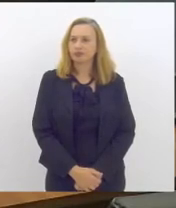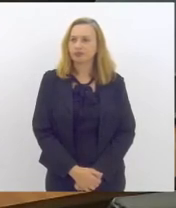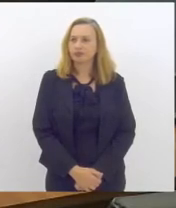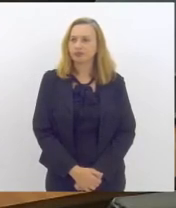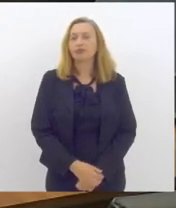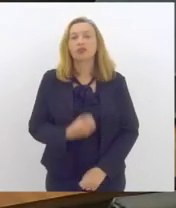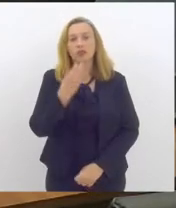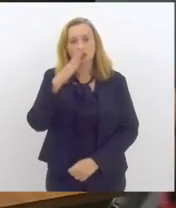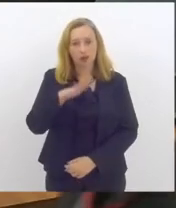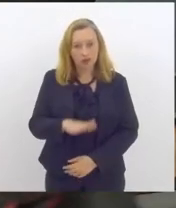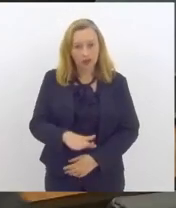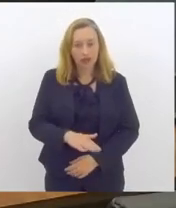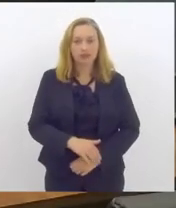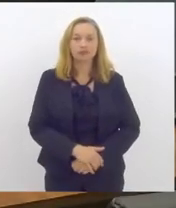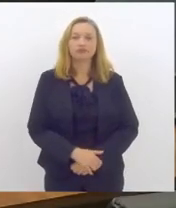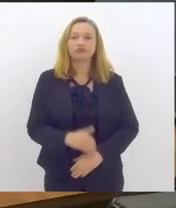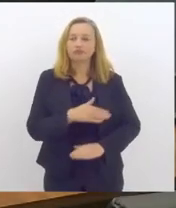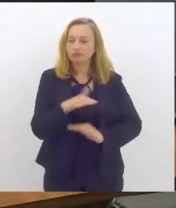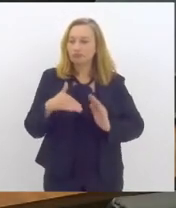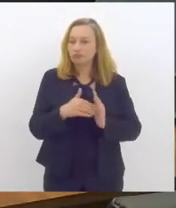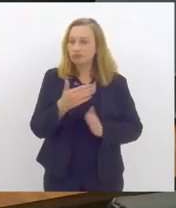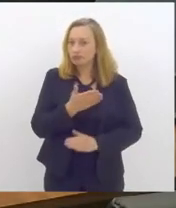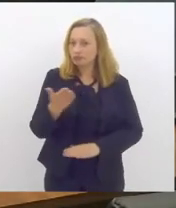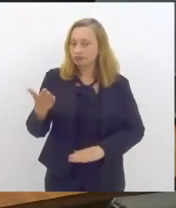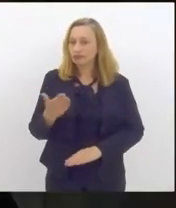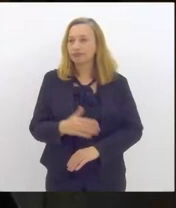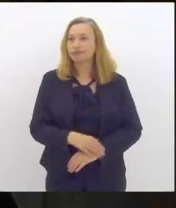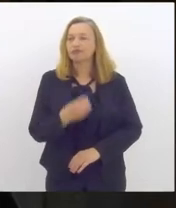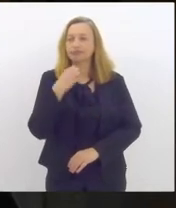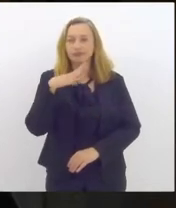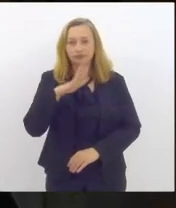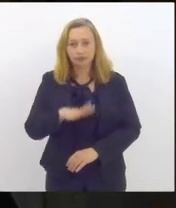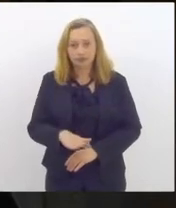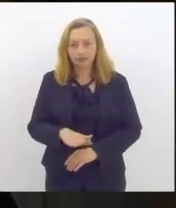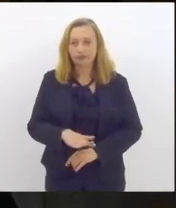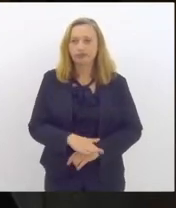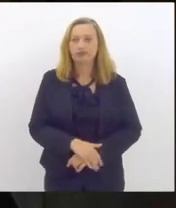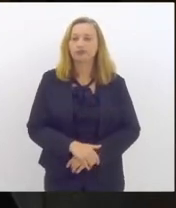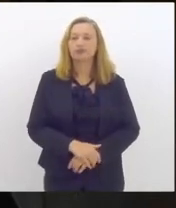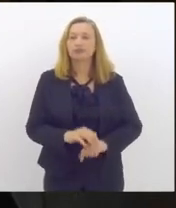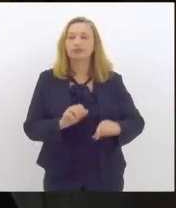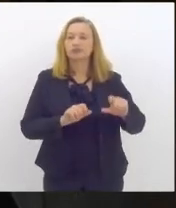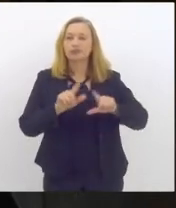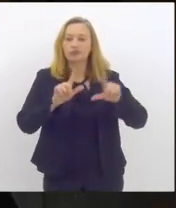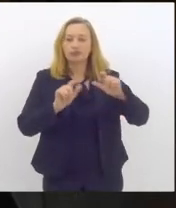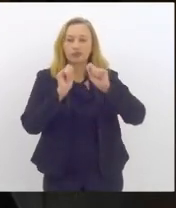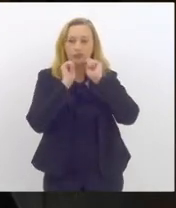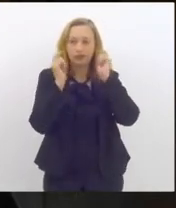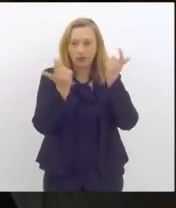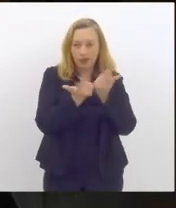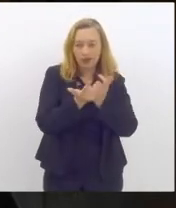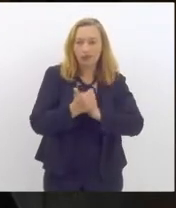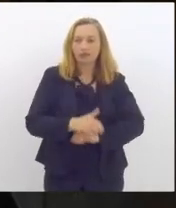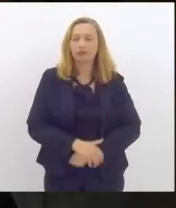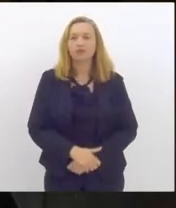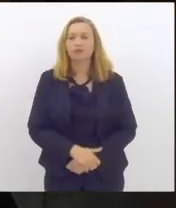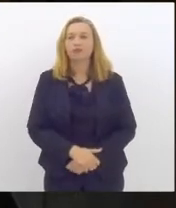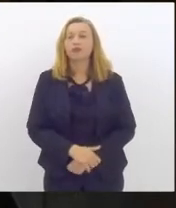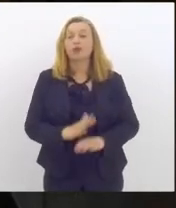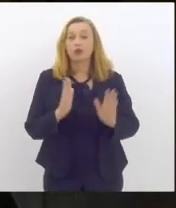Oi boa tarde a todas todos e todas Boa tarde aqueles que nos assistem pela TV alerj